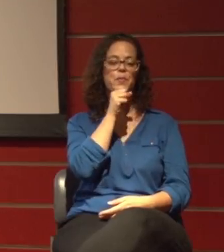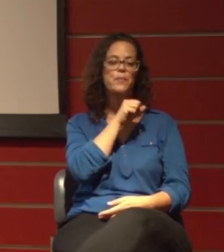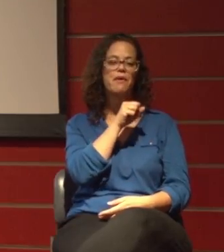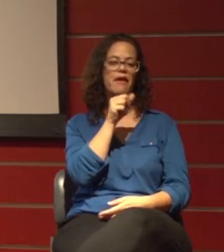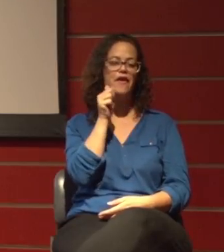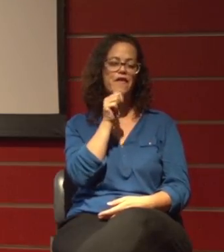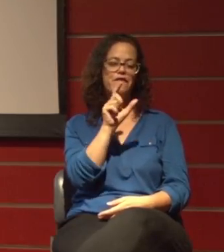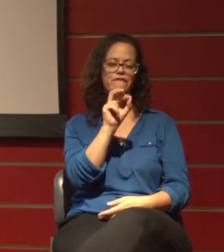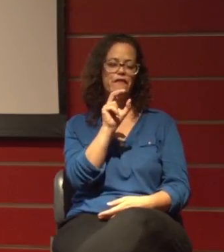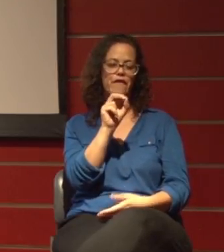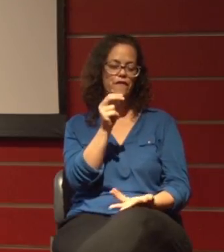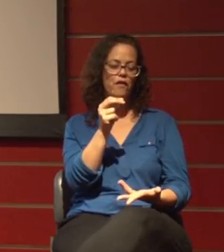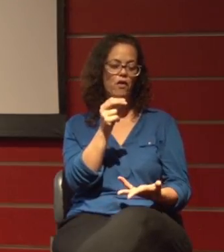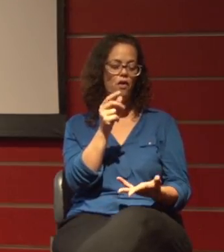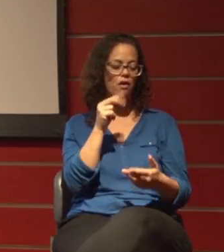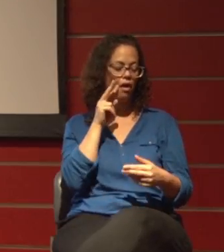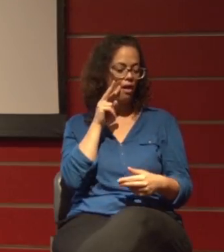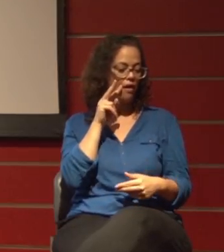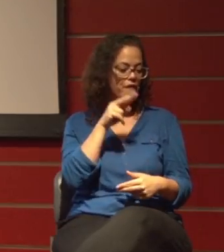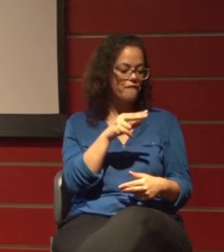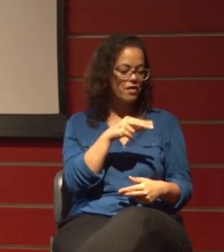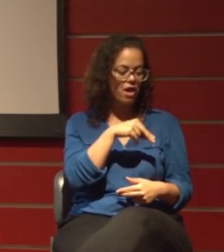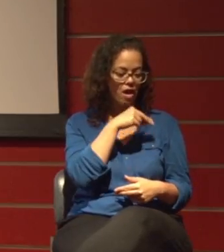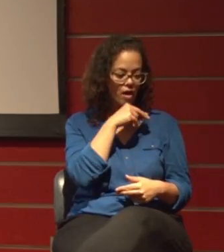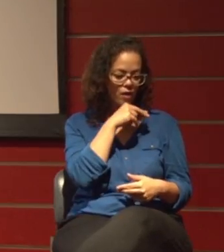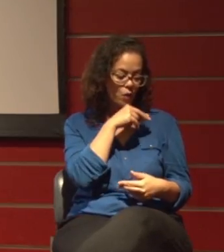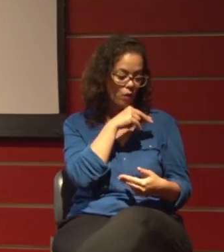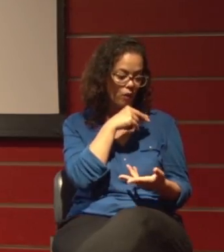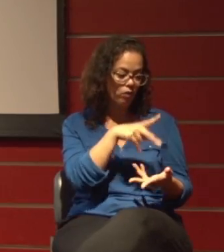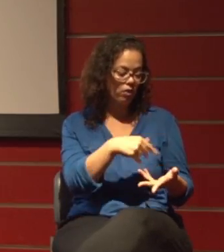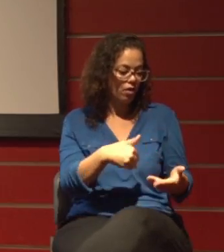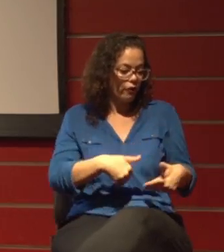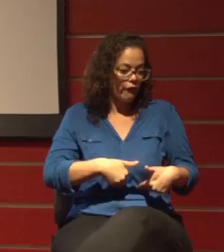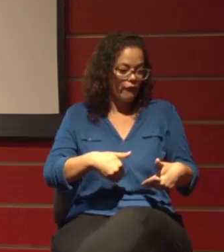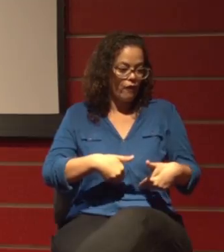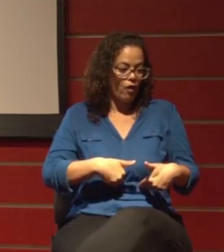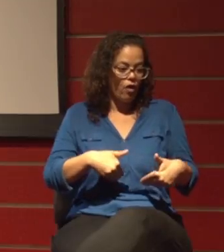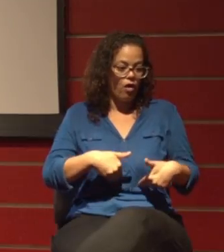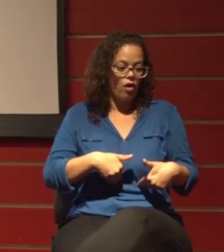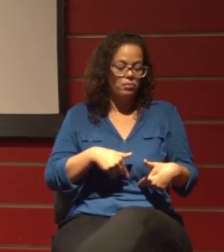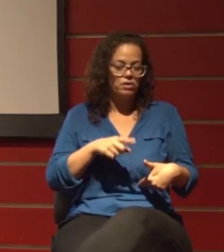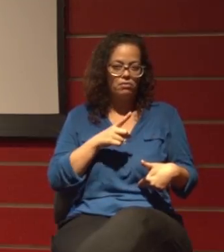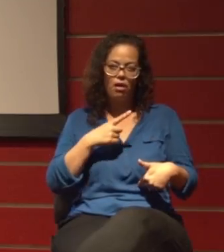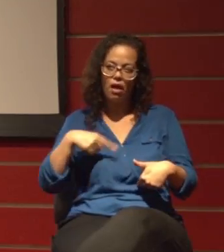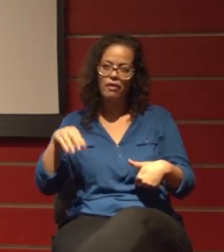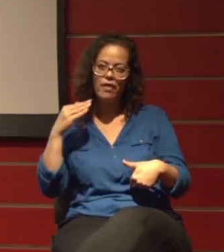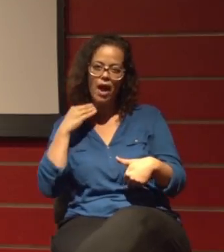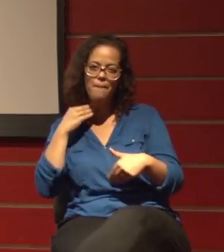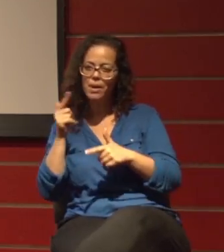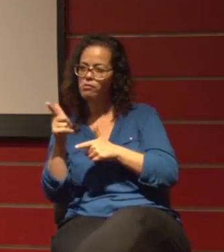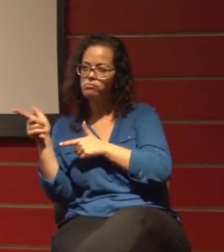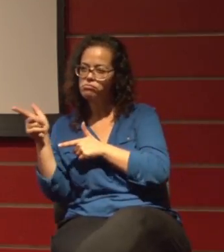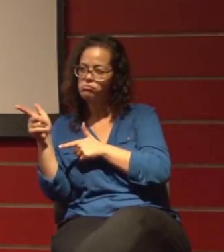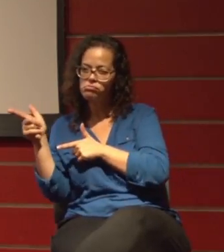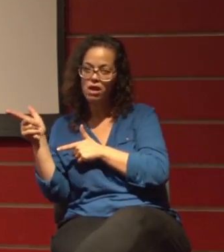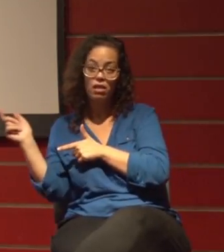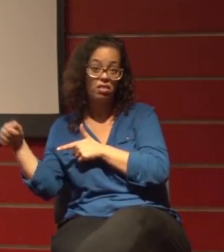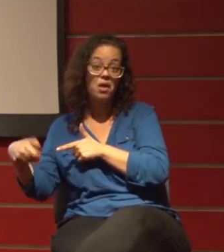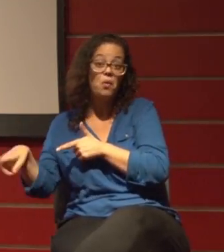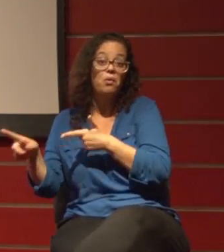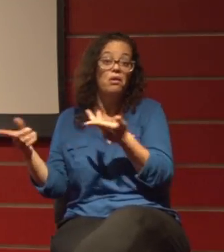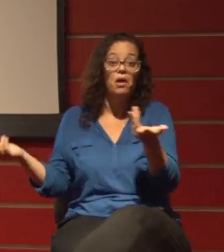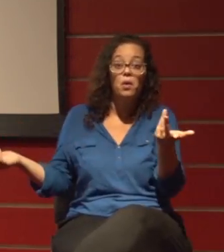neto passar fome ela vai ser capaz de assaltar um banco né armada e